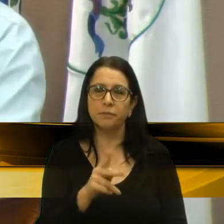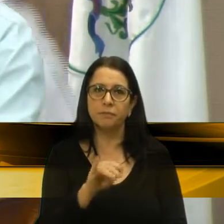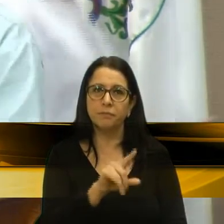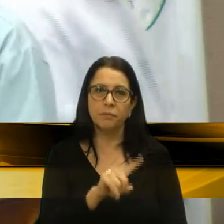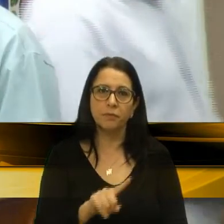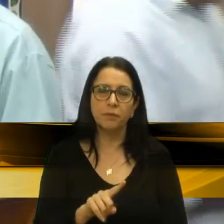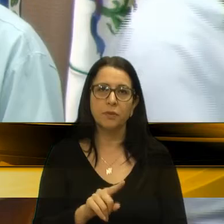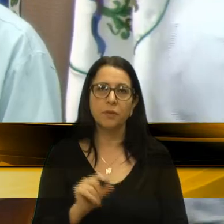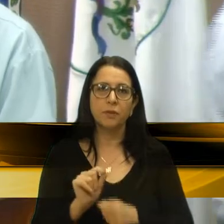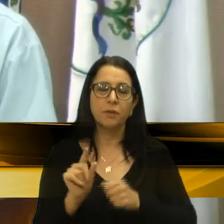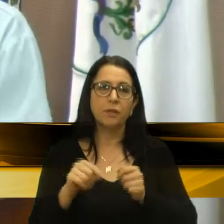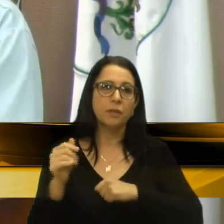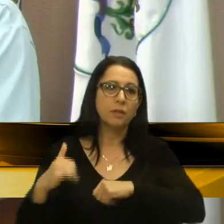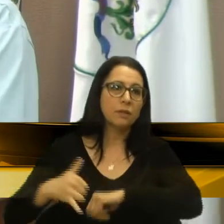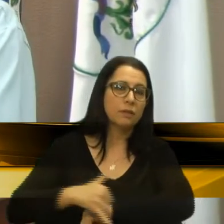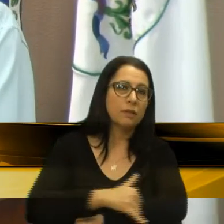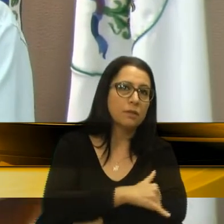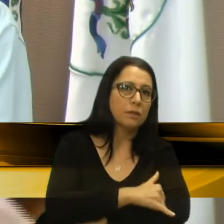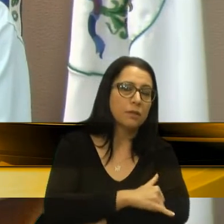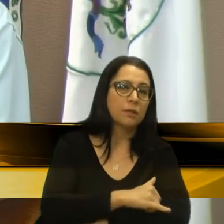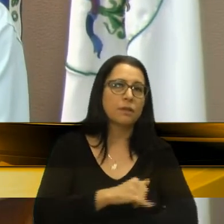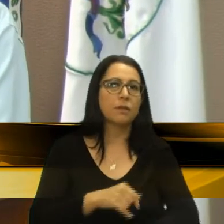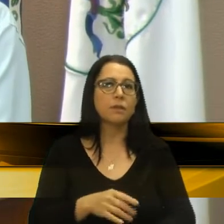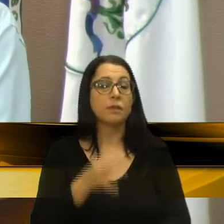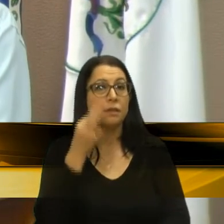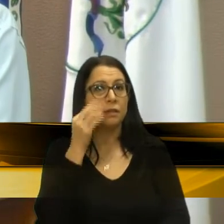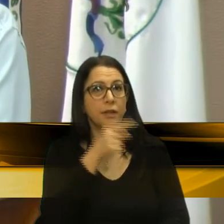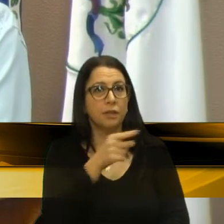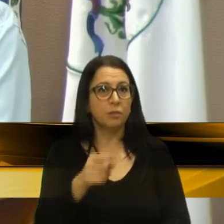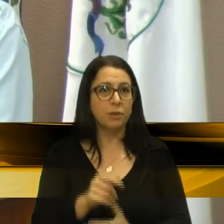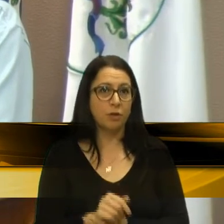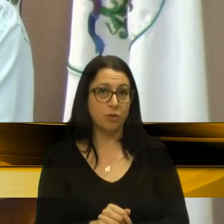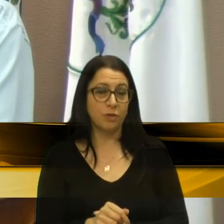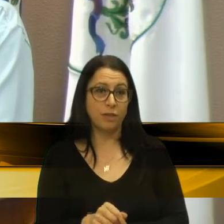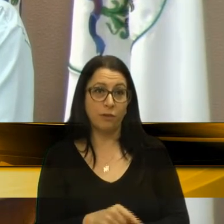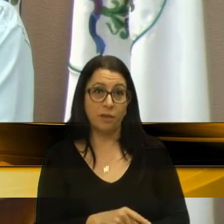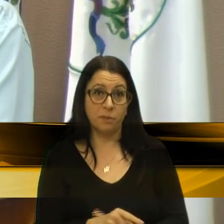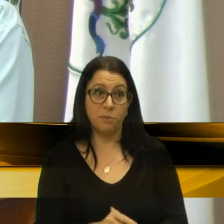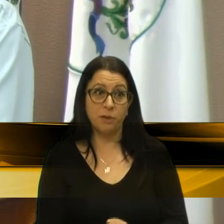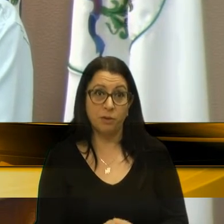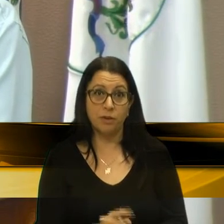do aeroporto então estarei presente ela também nesse dia